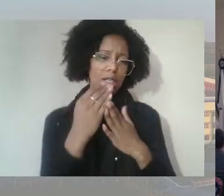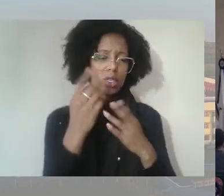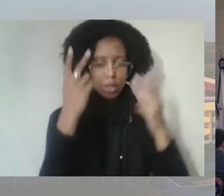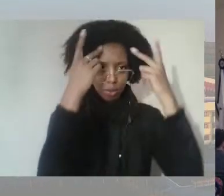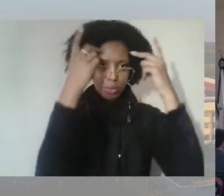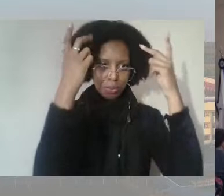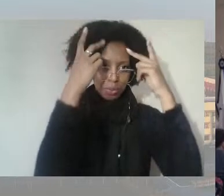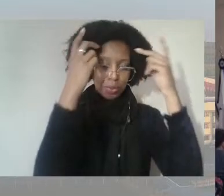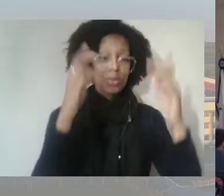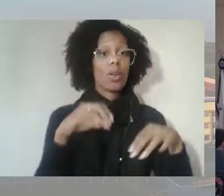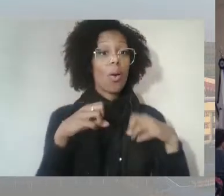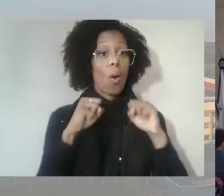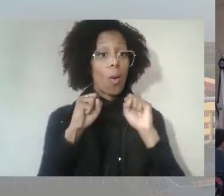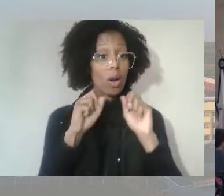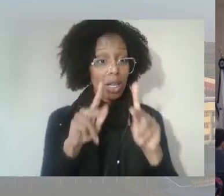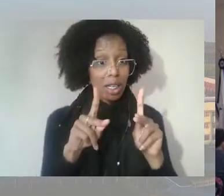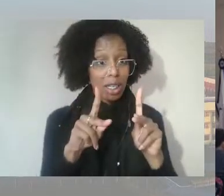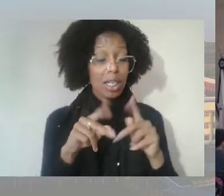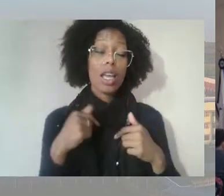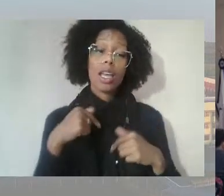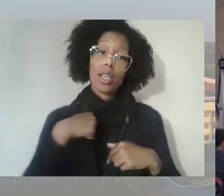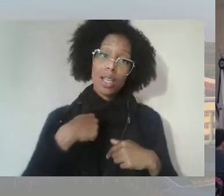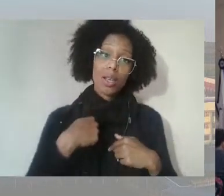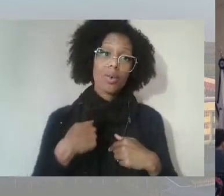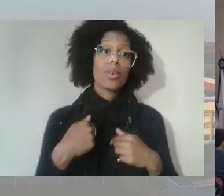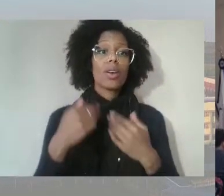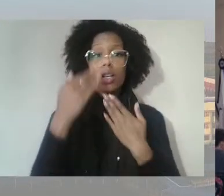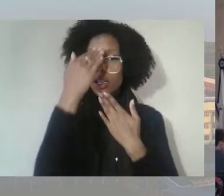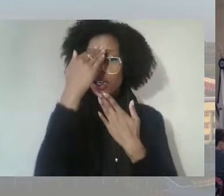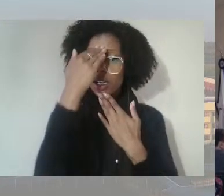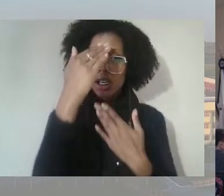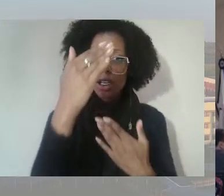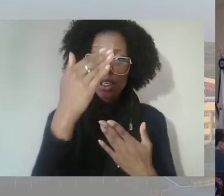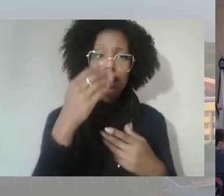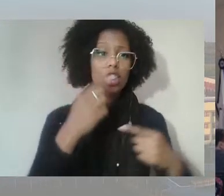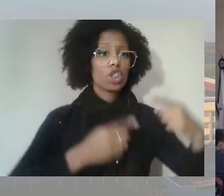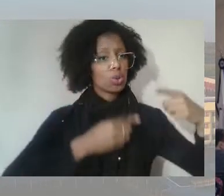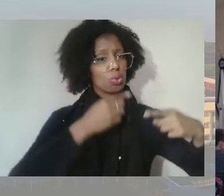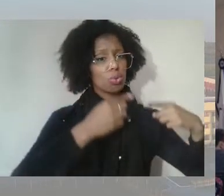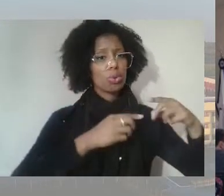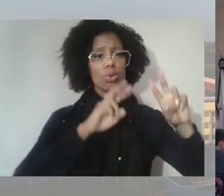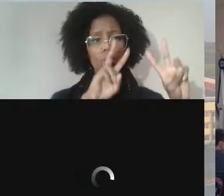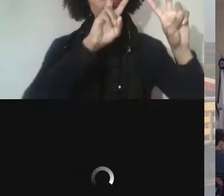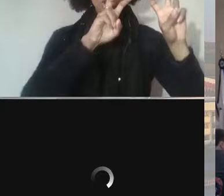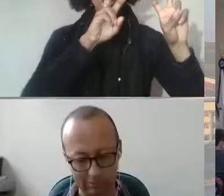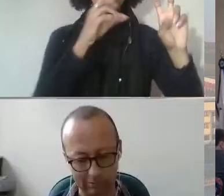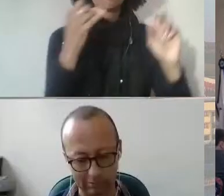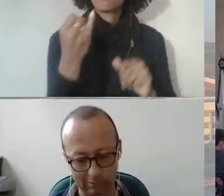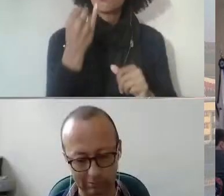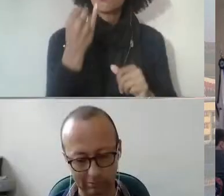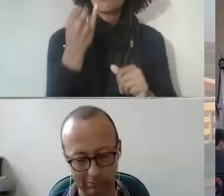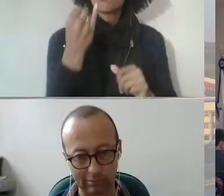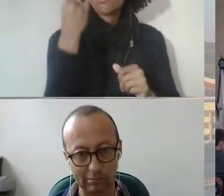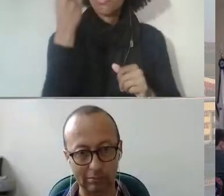Tá, pessoal? Então, agradeço assim, a gente ter podido discutir esse tema, foi um tema importante.